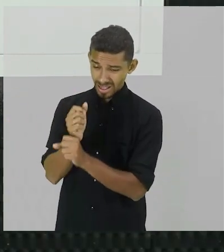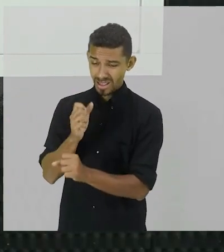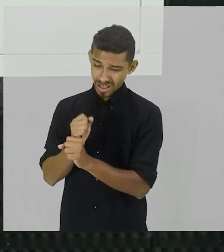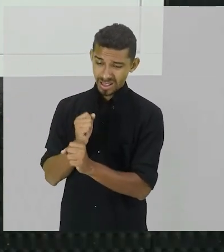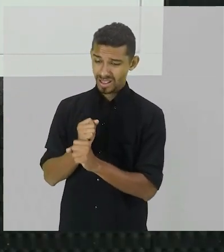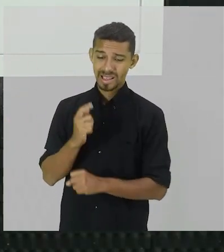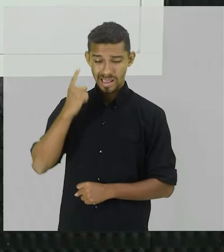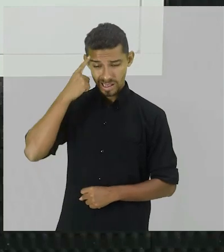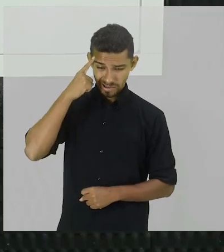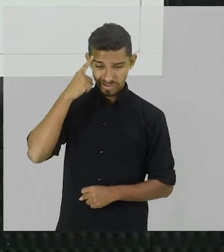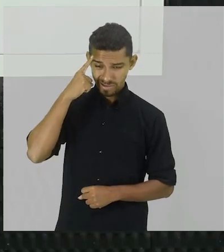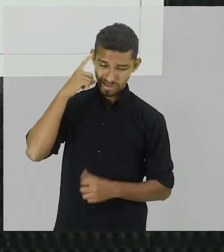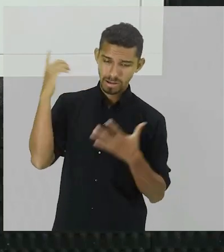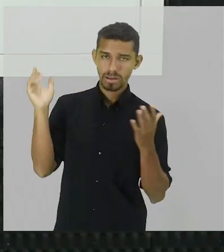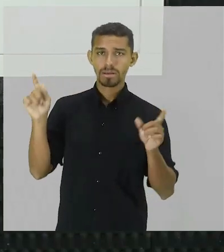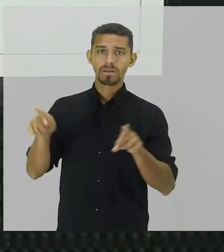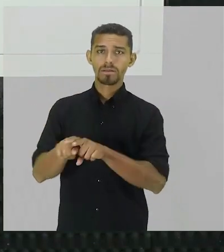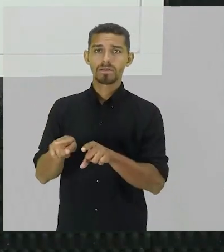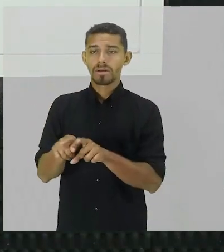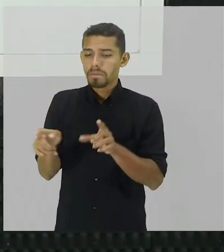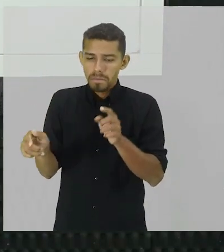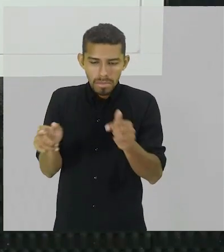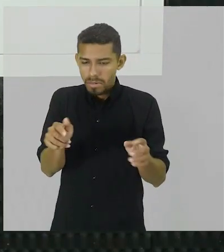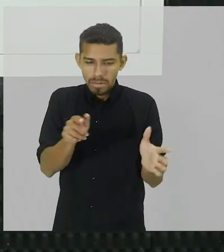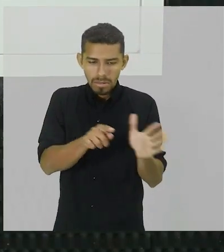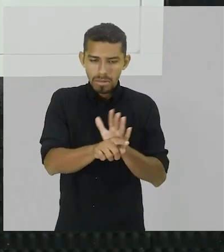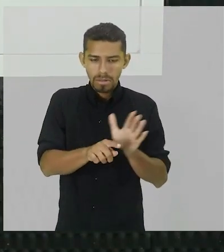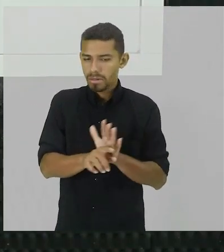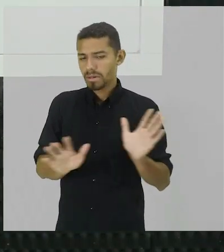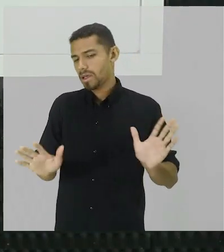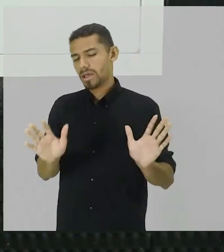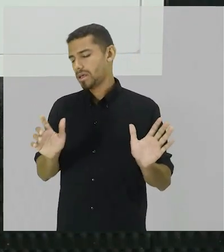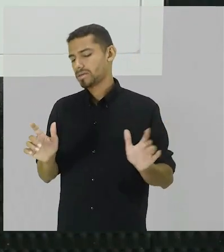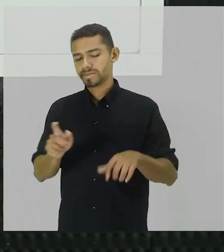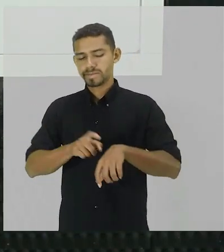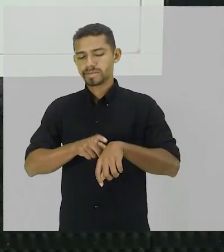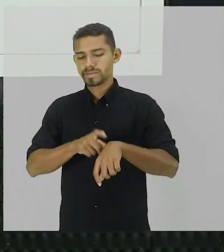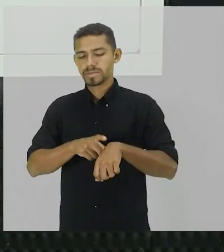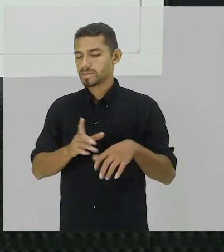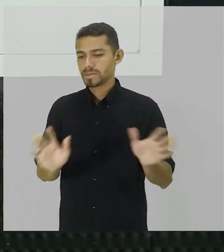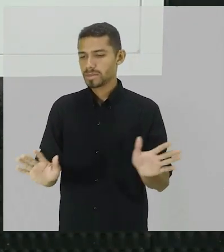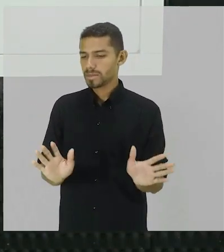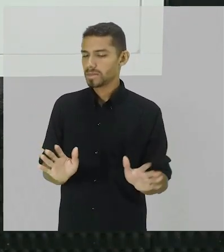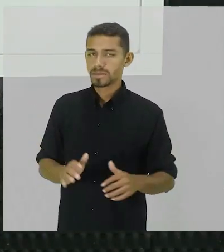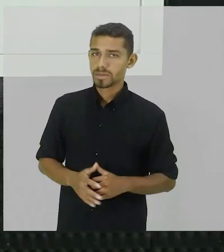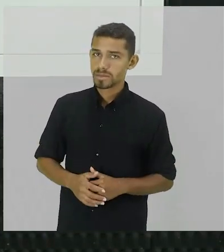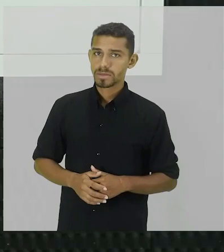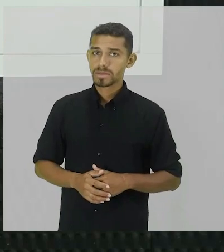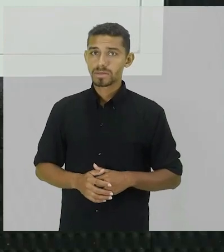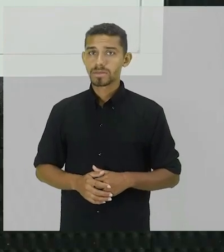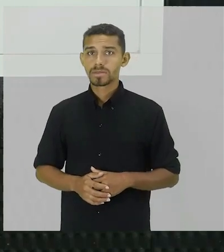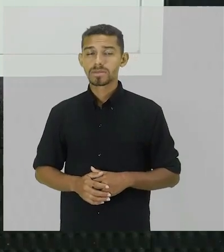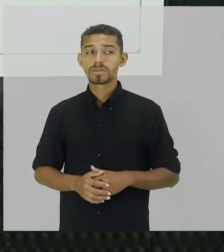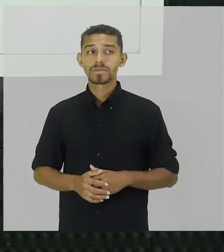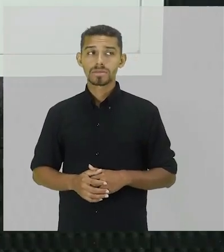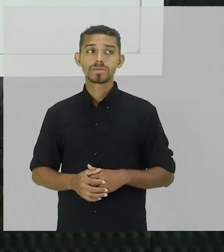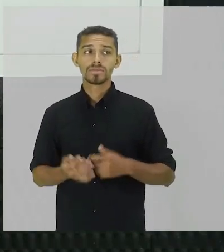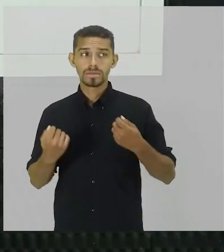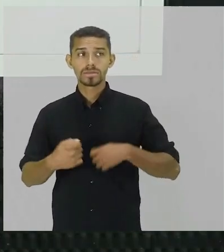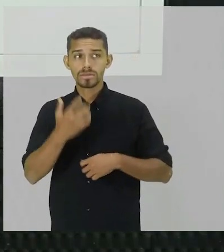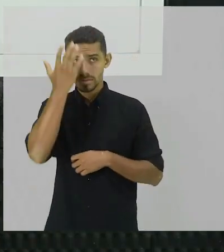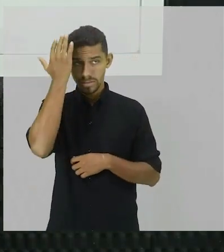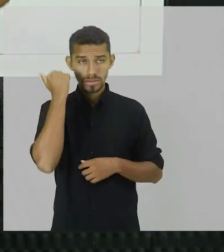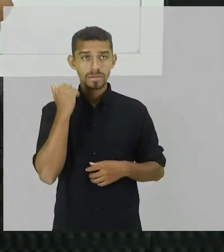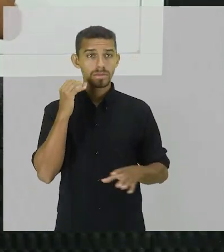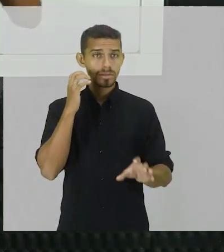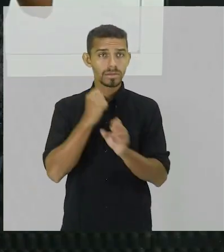Porque como são poucas questões, ele não te preocupa muito em, você vai fazer muito trabalho fazendo conta, não. O cara tem que saber fazer